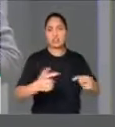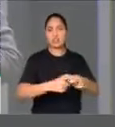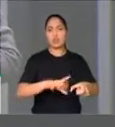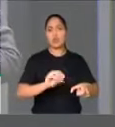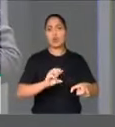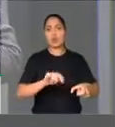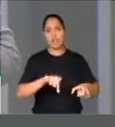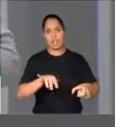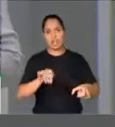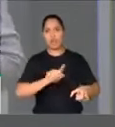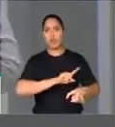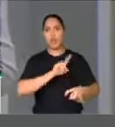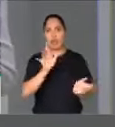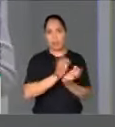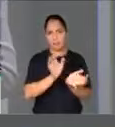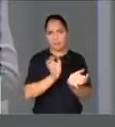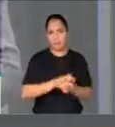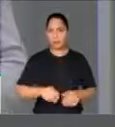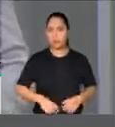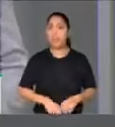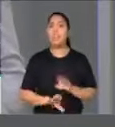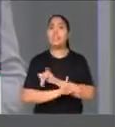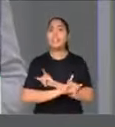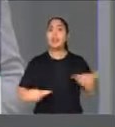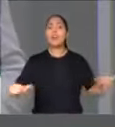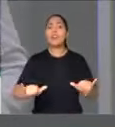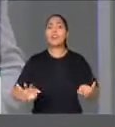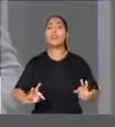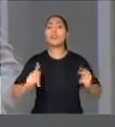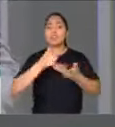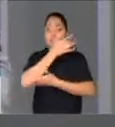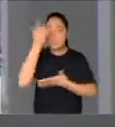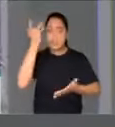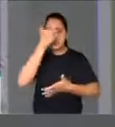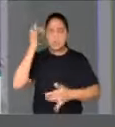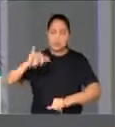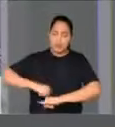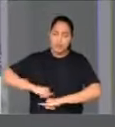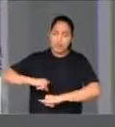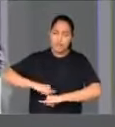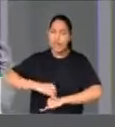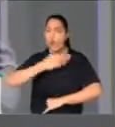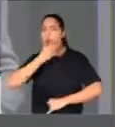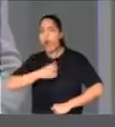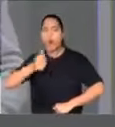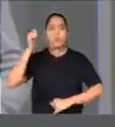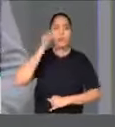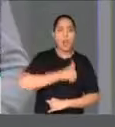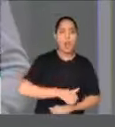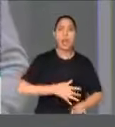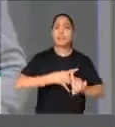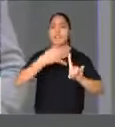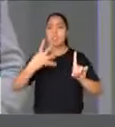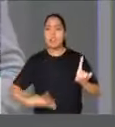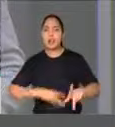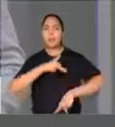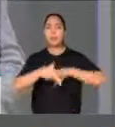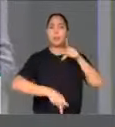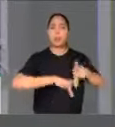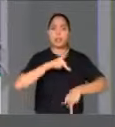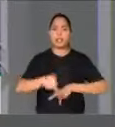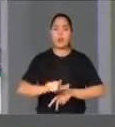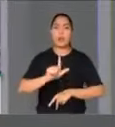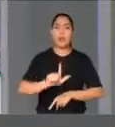e de Pernambuco. Então, é em nome de todas essas pessoas, mulheres e homens, LGBTs, que estamos aqui para